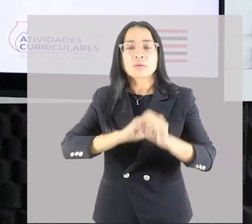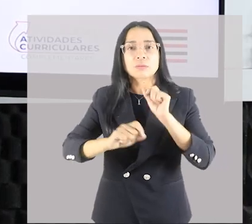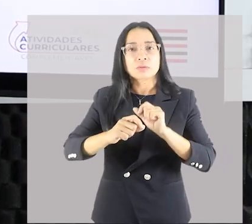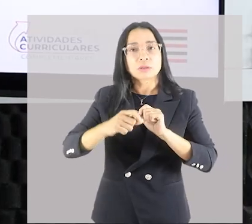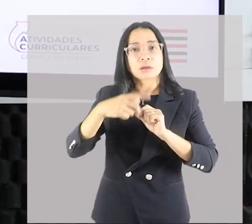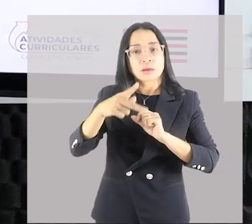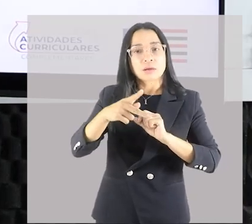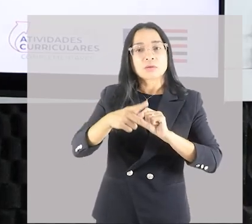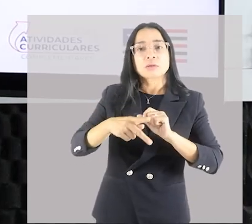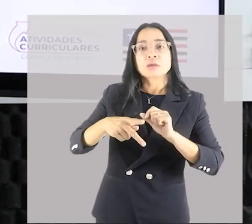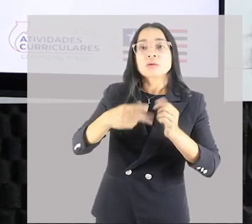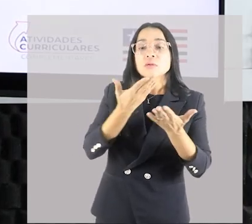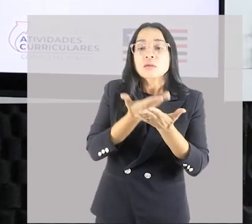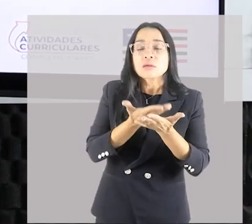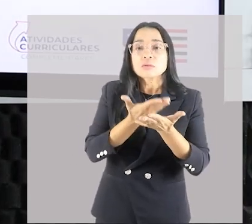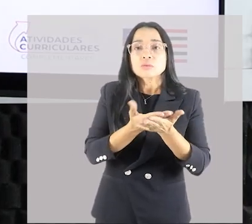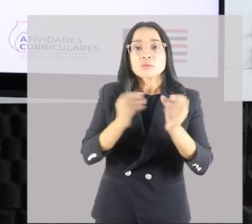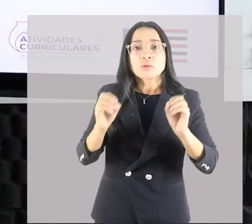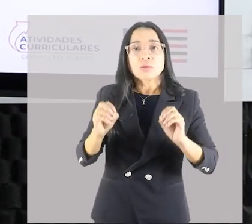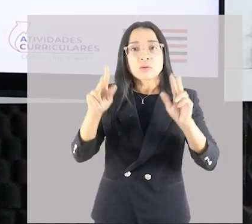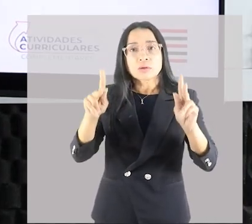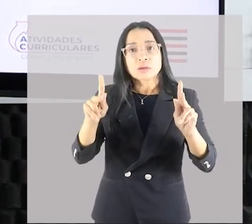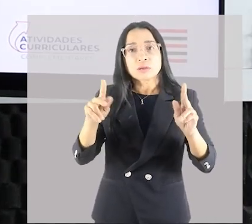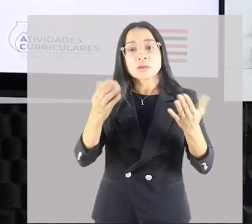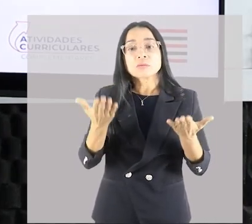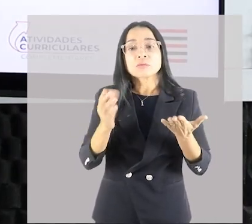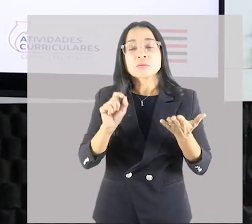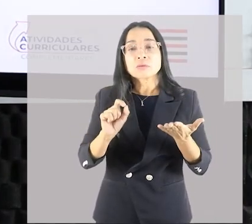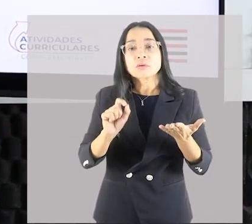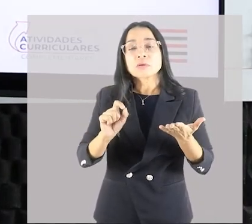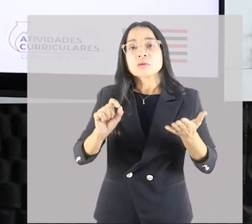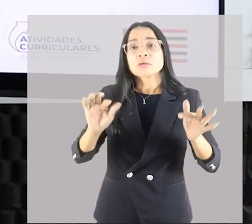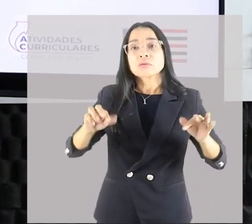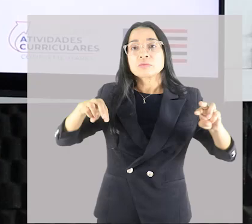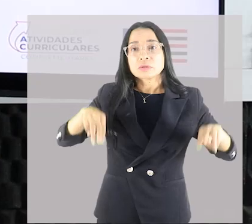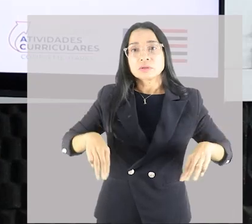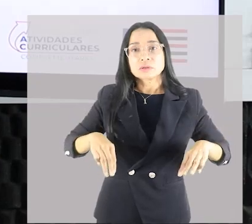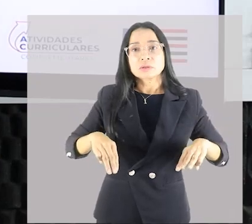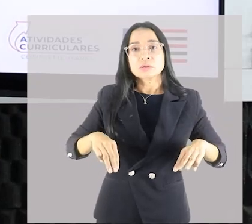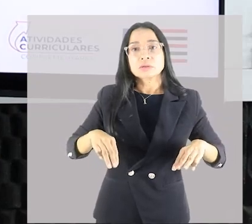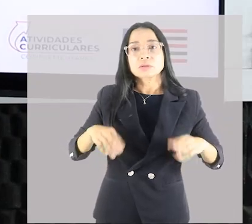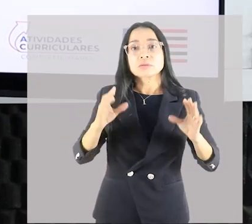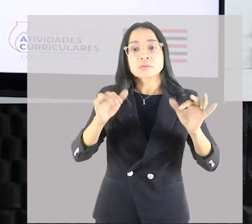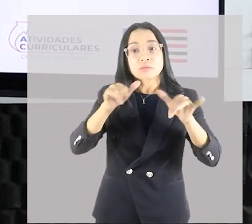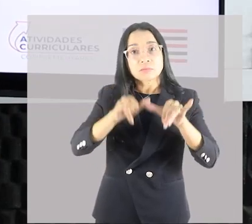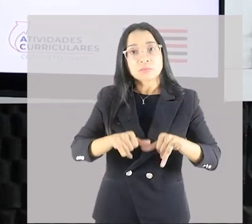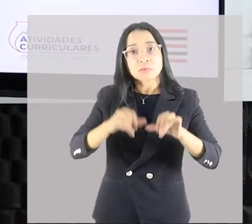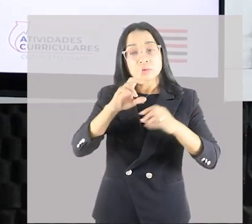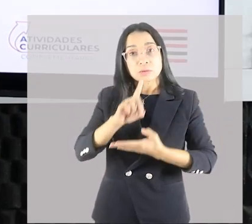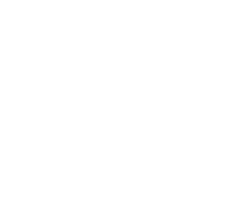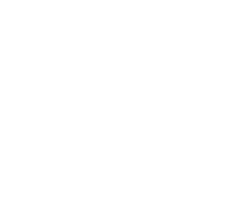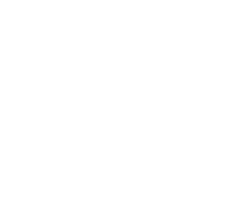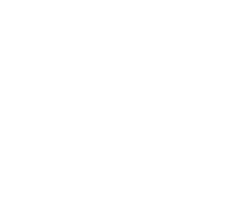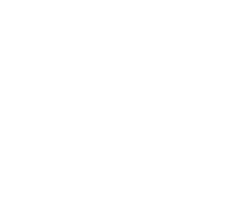o seu estudo, tá ok? Com isso a gente finaliza, até a próxima e fique com Deus.